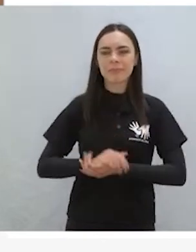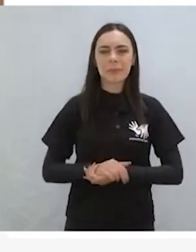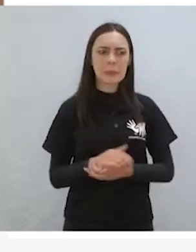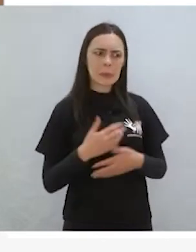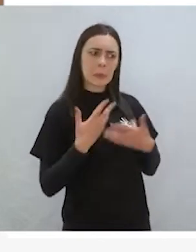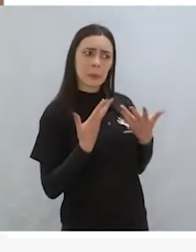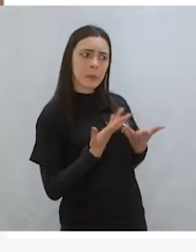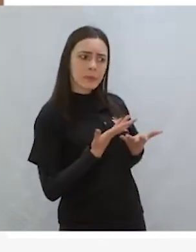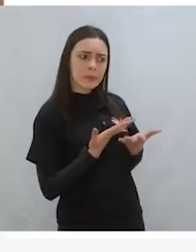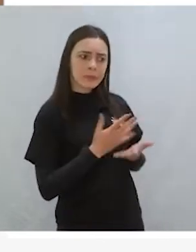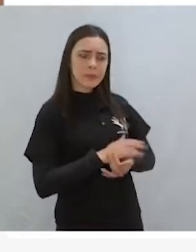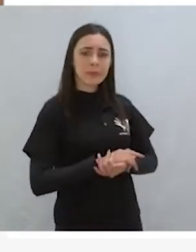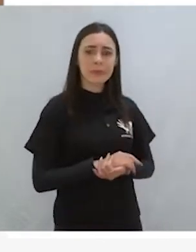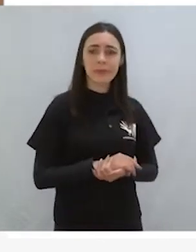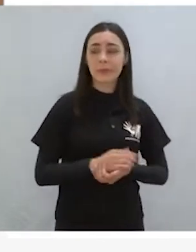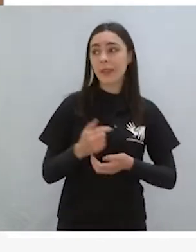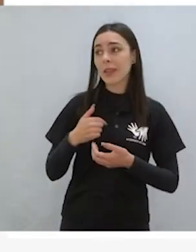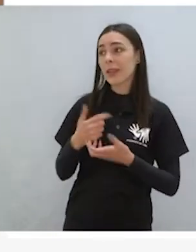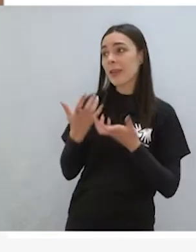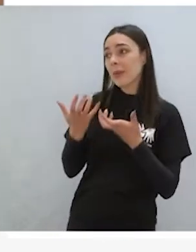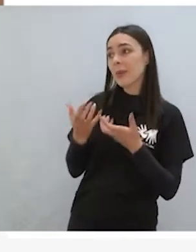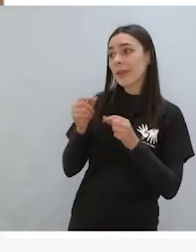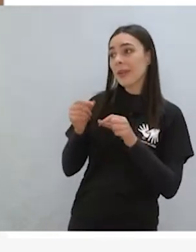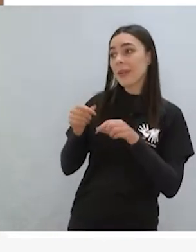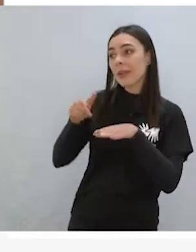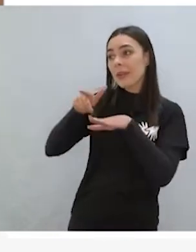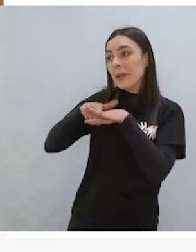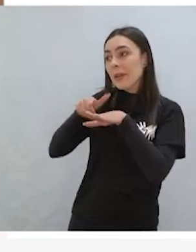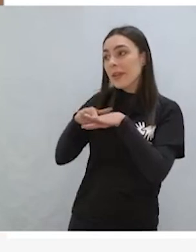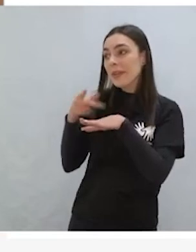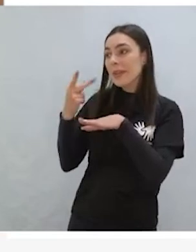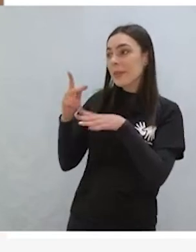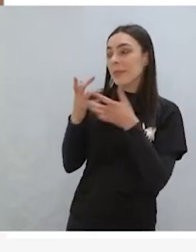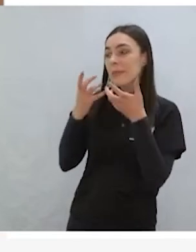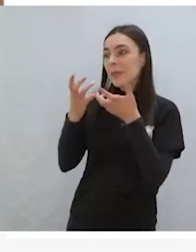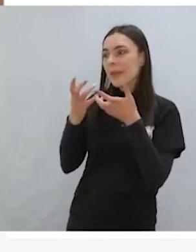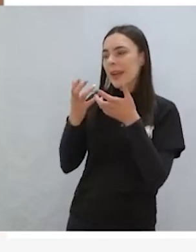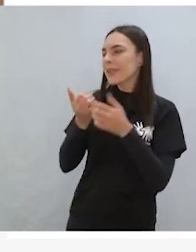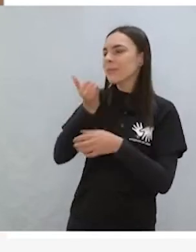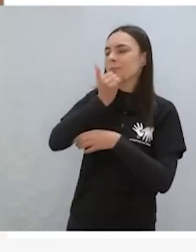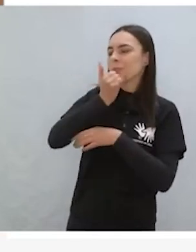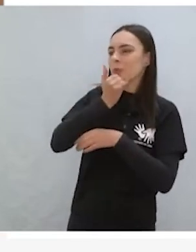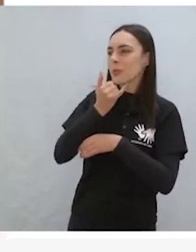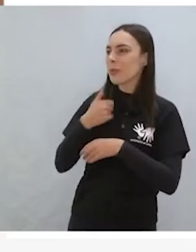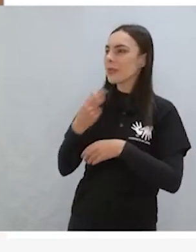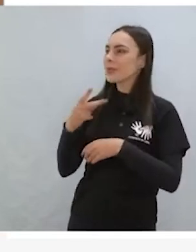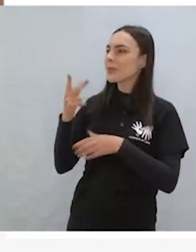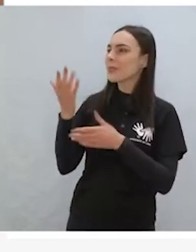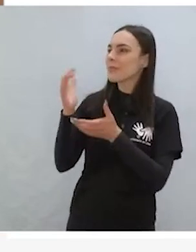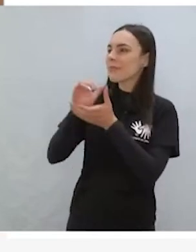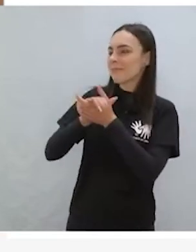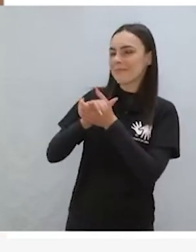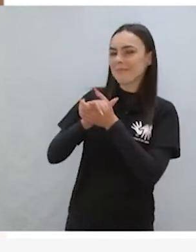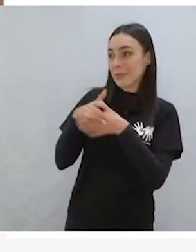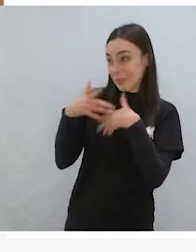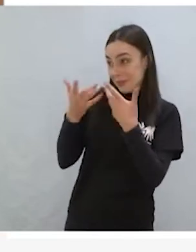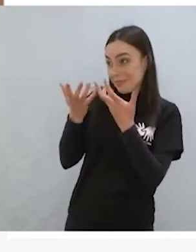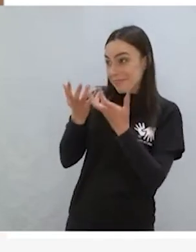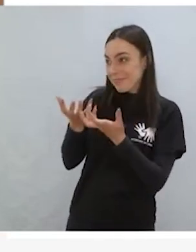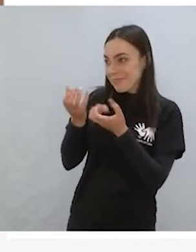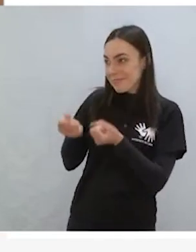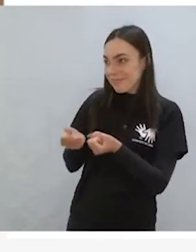proposta. Qual? Quero pedir o seu pé, a sua mão em